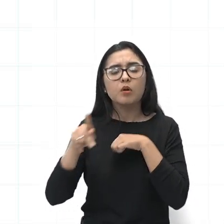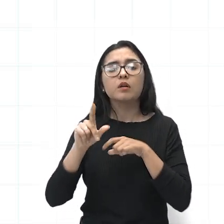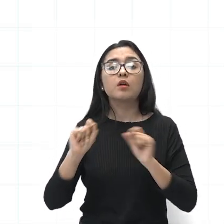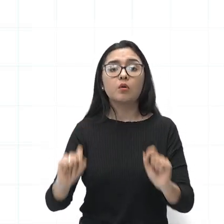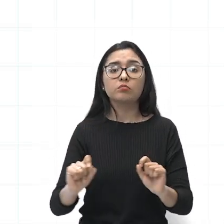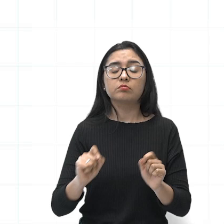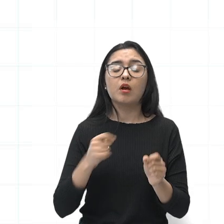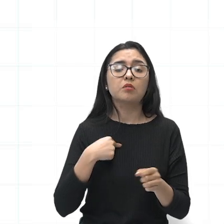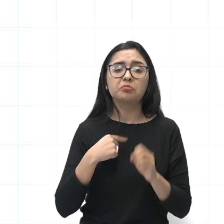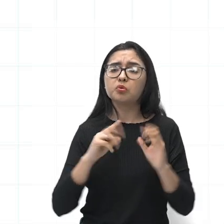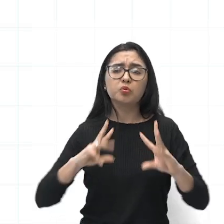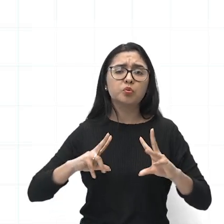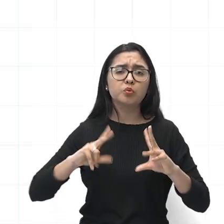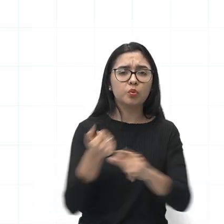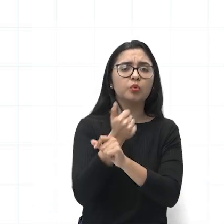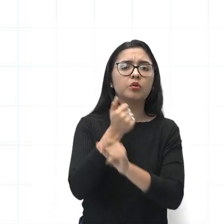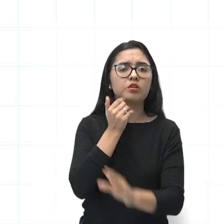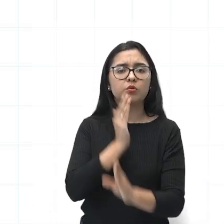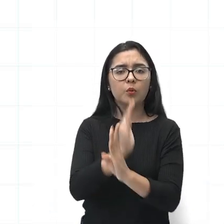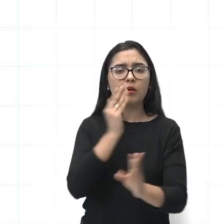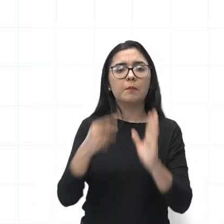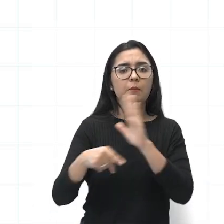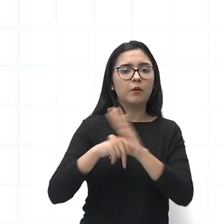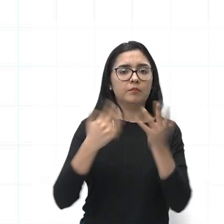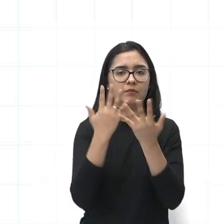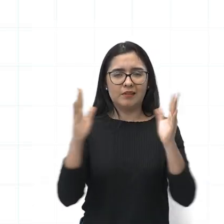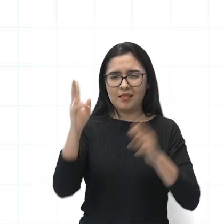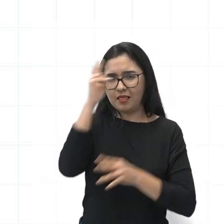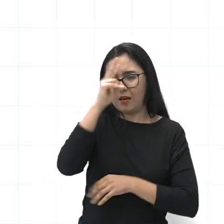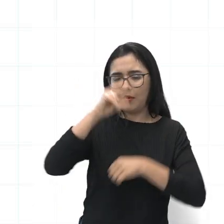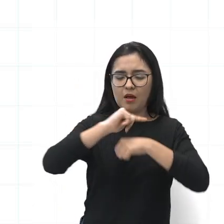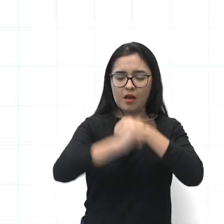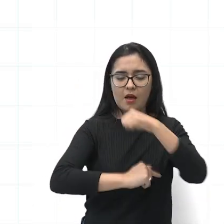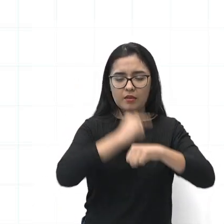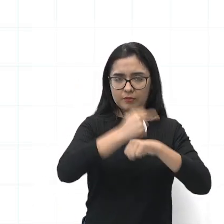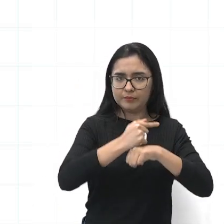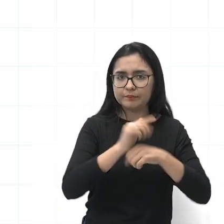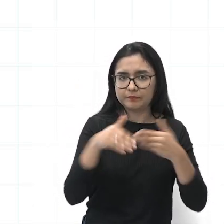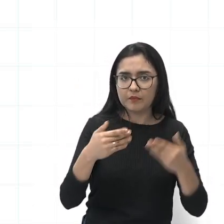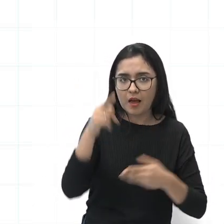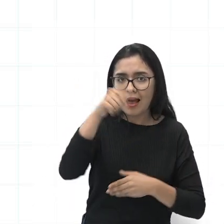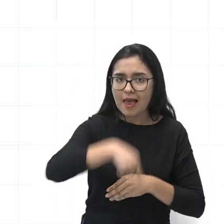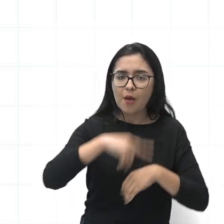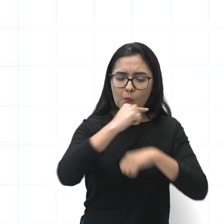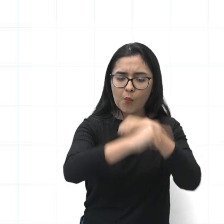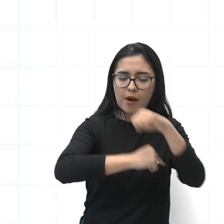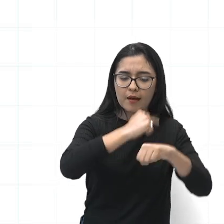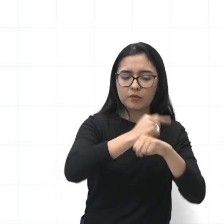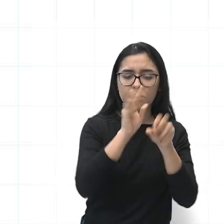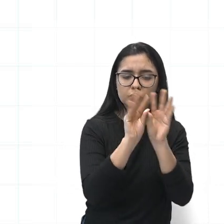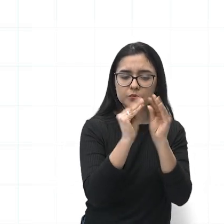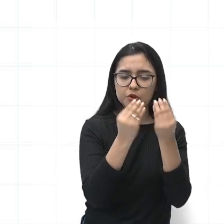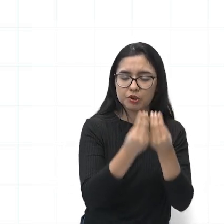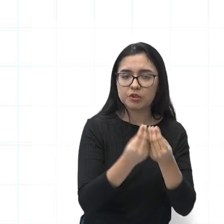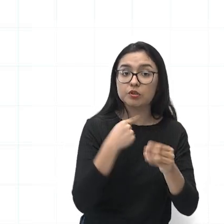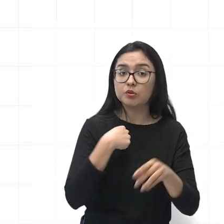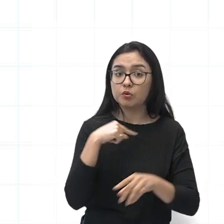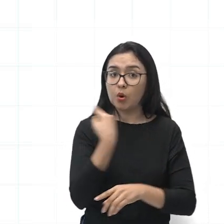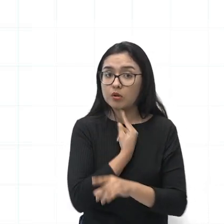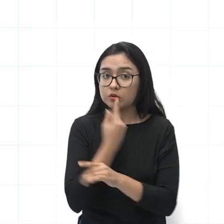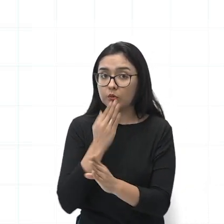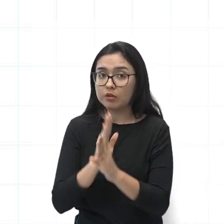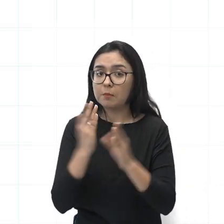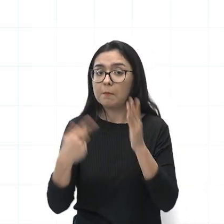na natureza. Lembra do átomo? Então, substâncias puras são esses átomos que nós encontramos